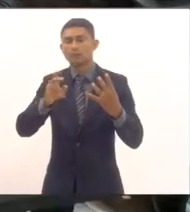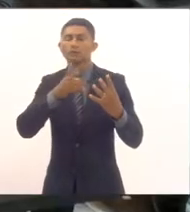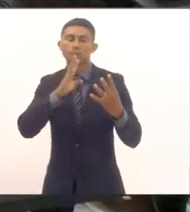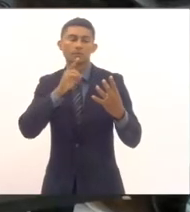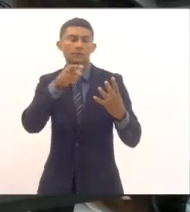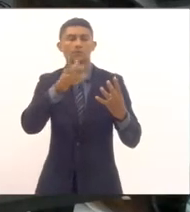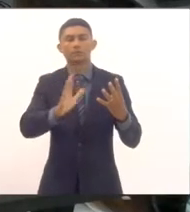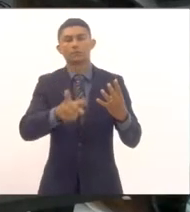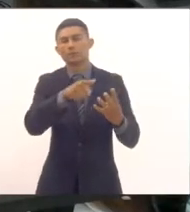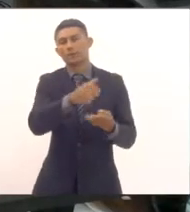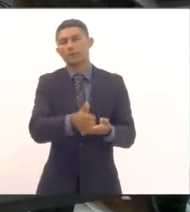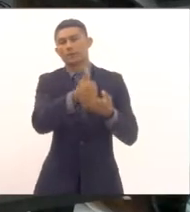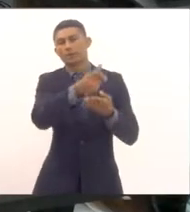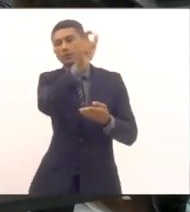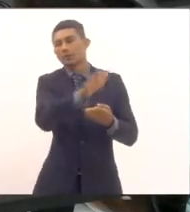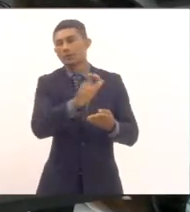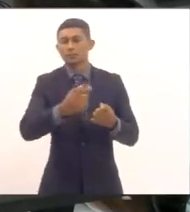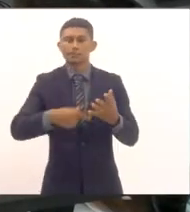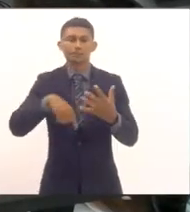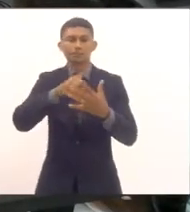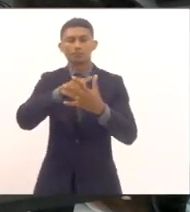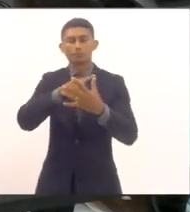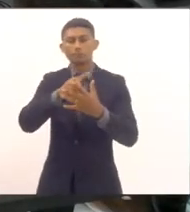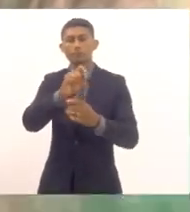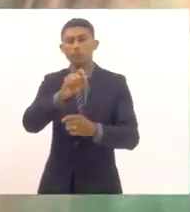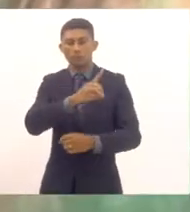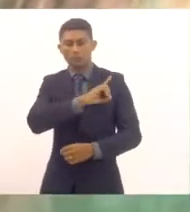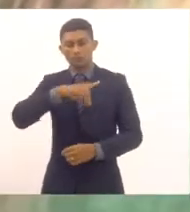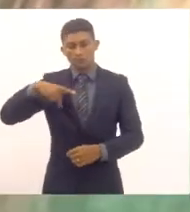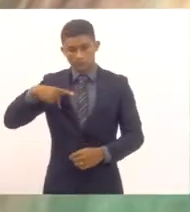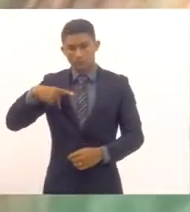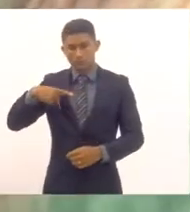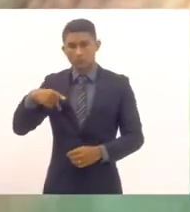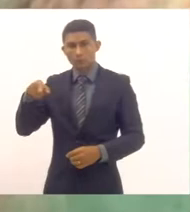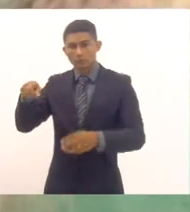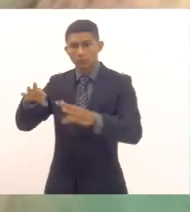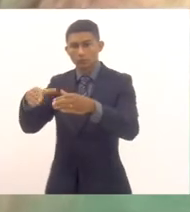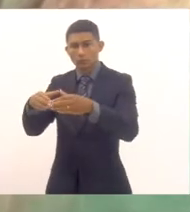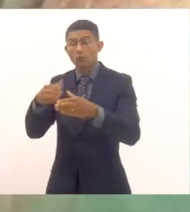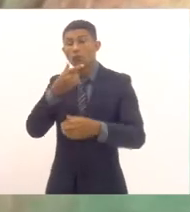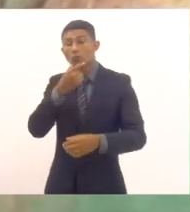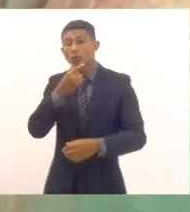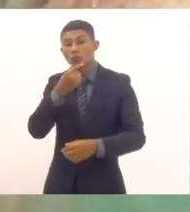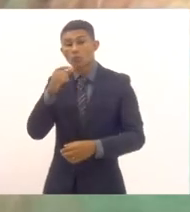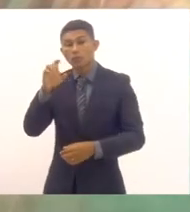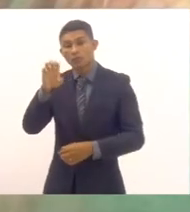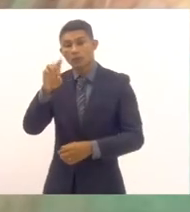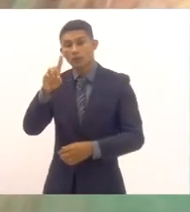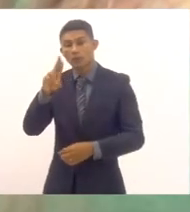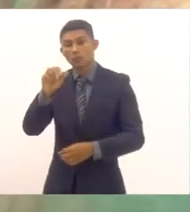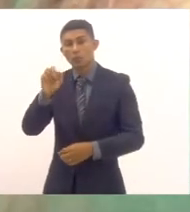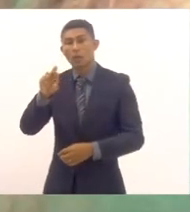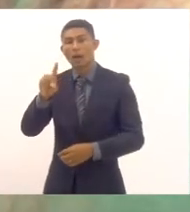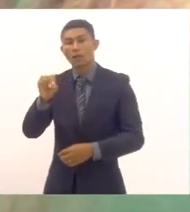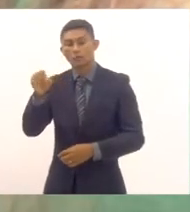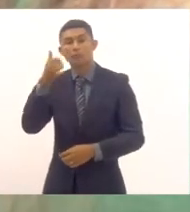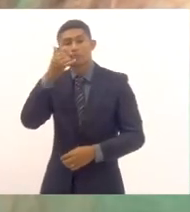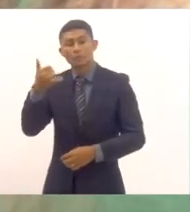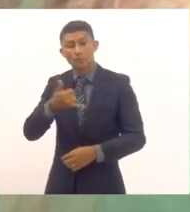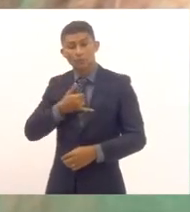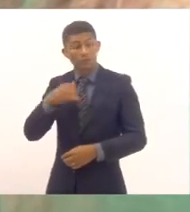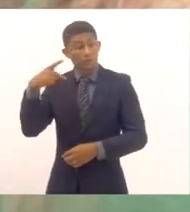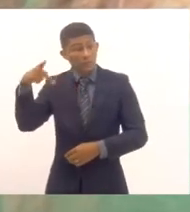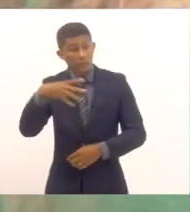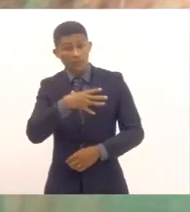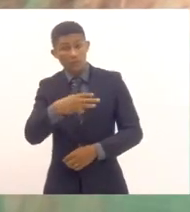conhecemos assessor para Defensoria Pública estou comunicando que o doutor Eduardo me ligou que a filhinha dele um cachorro mordeu Então ela tá